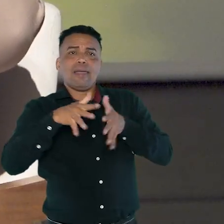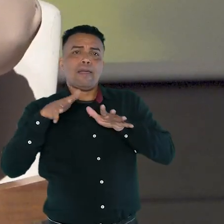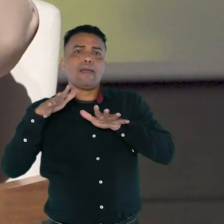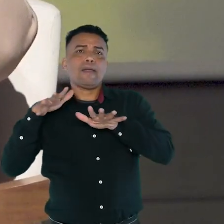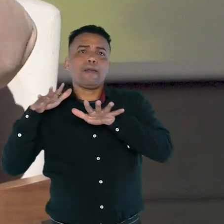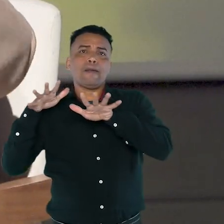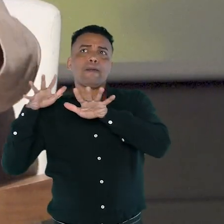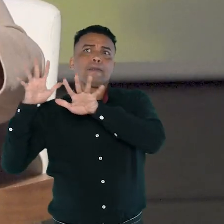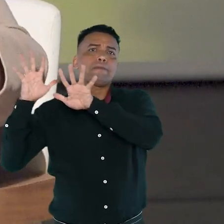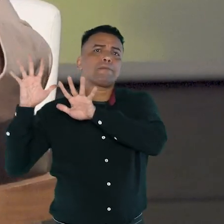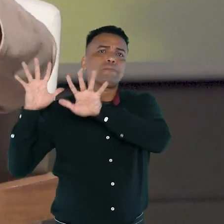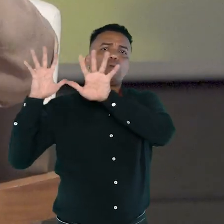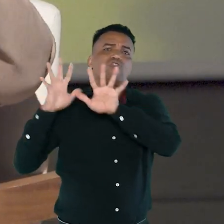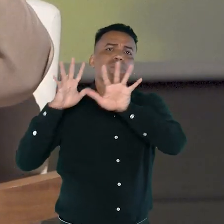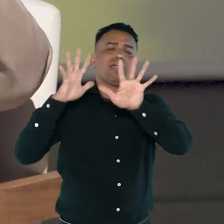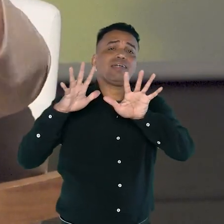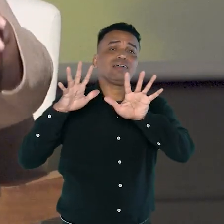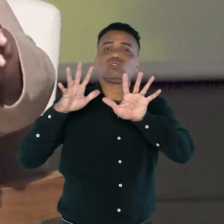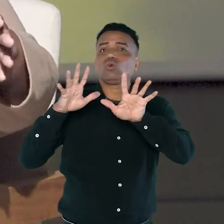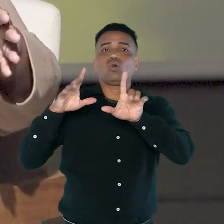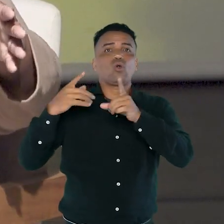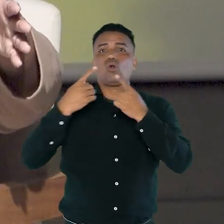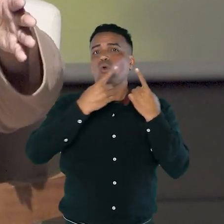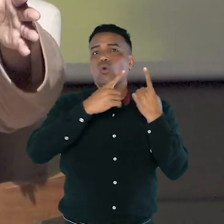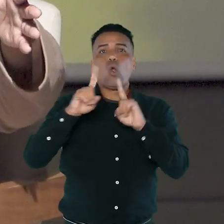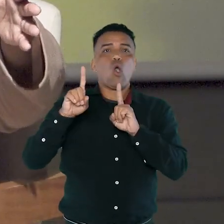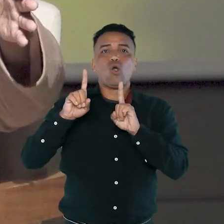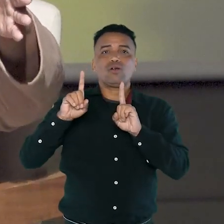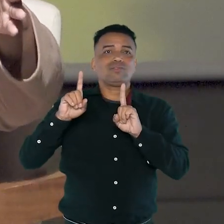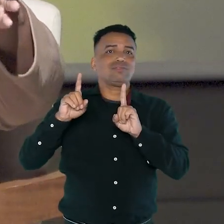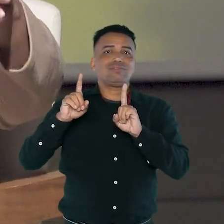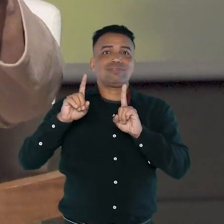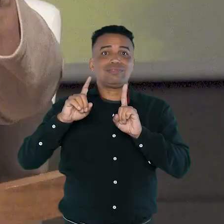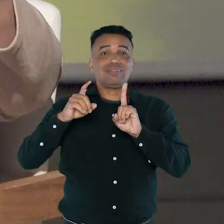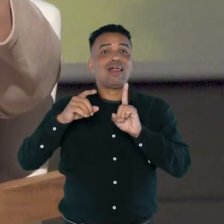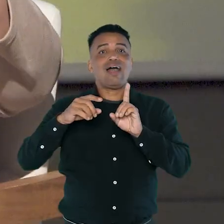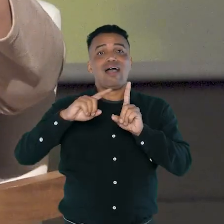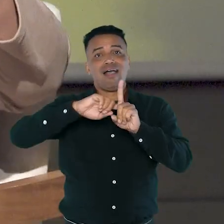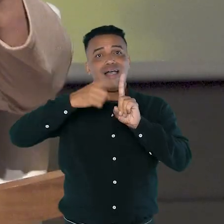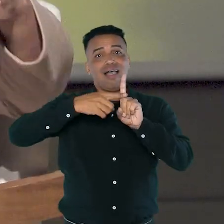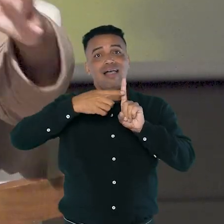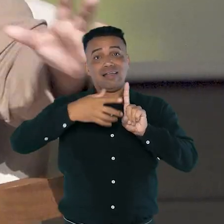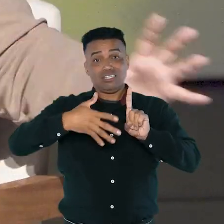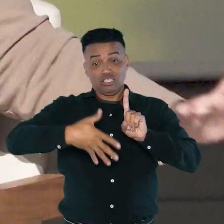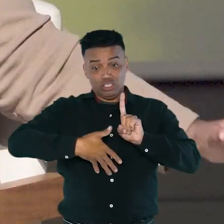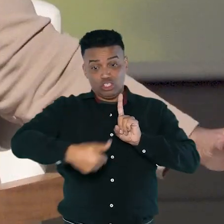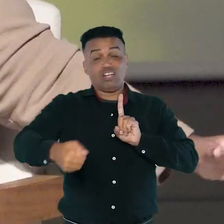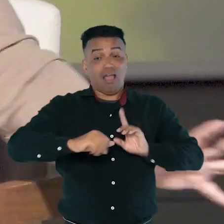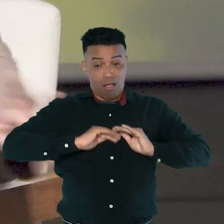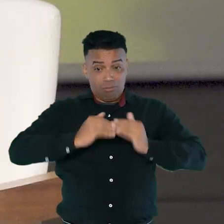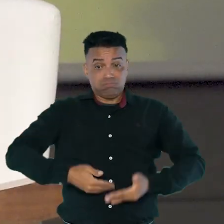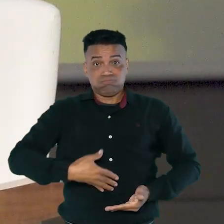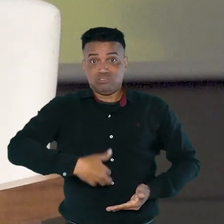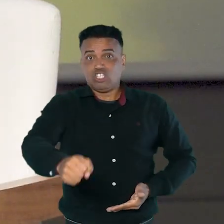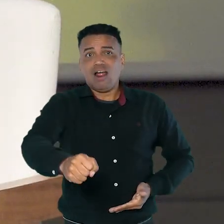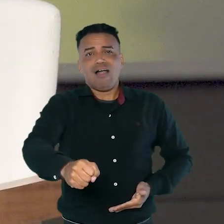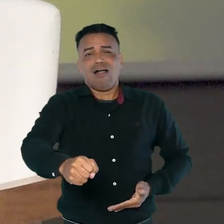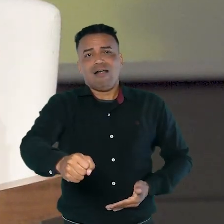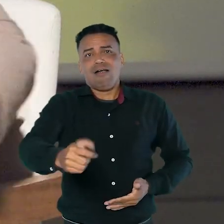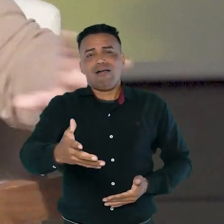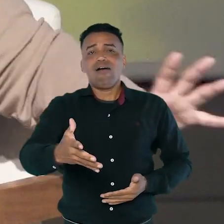um movimento pró-aborto, pela liberdade dos corpos das mulheres, a gente vai ver uma